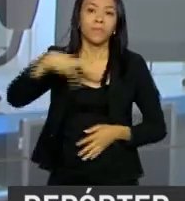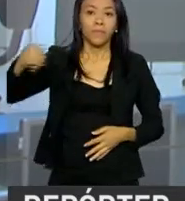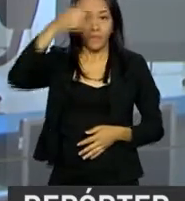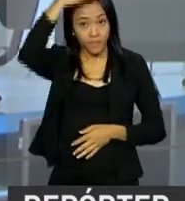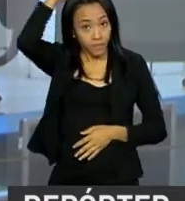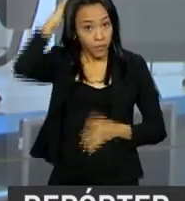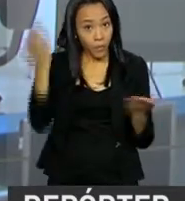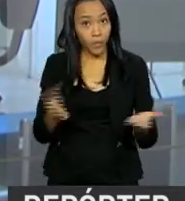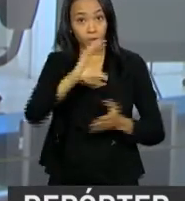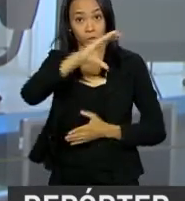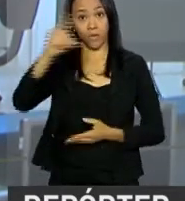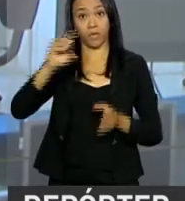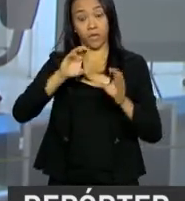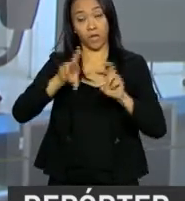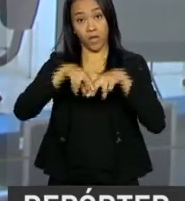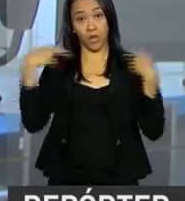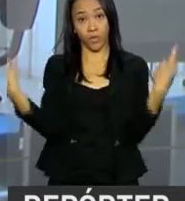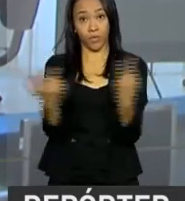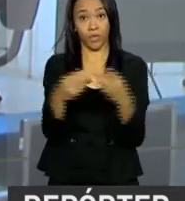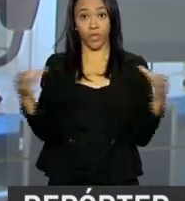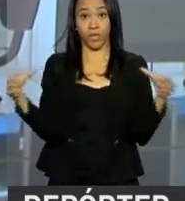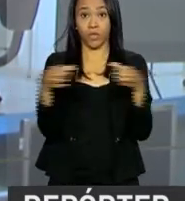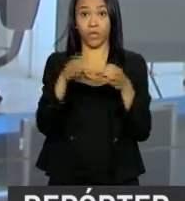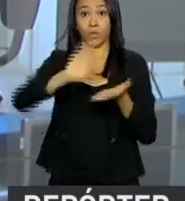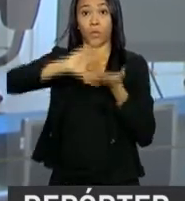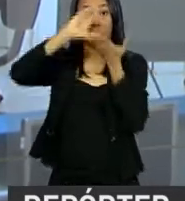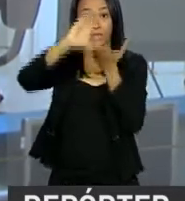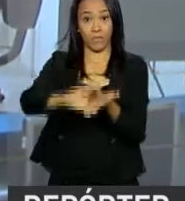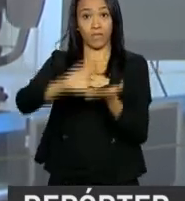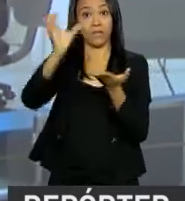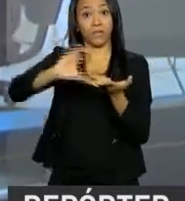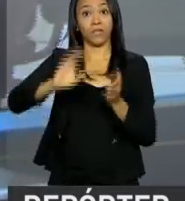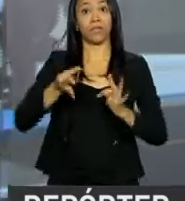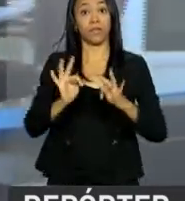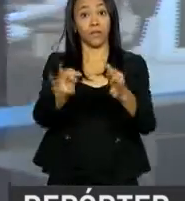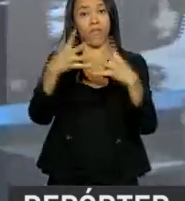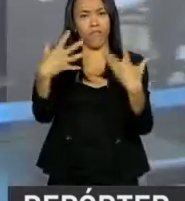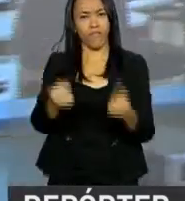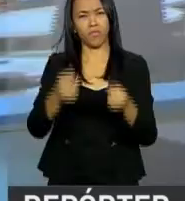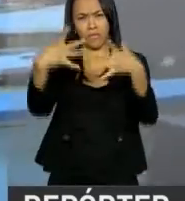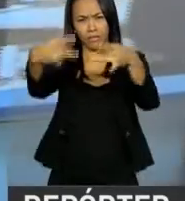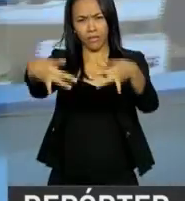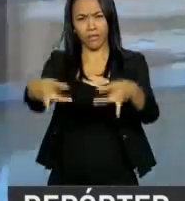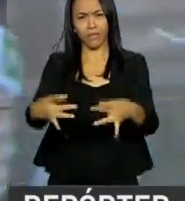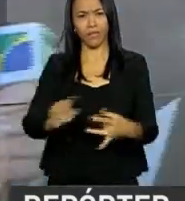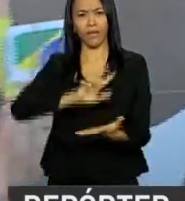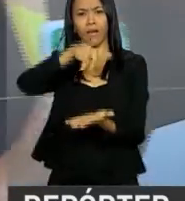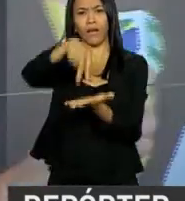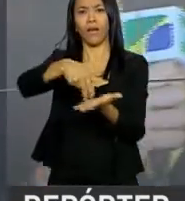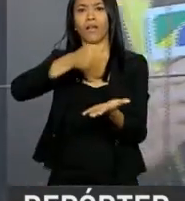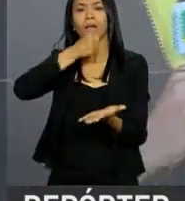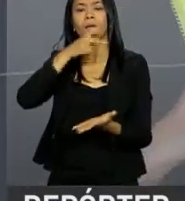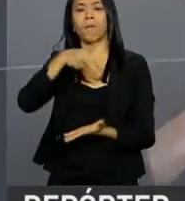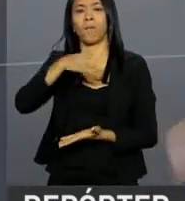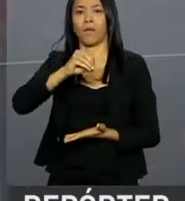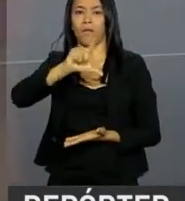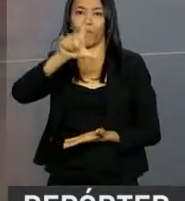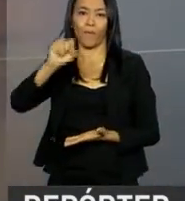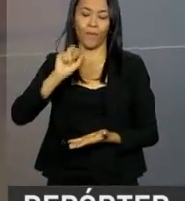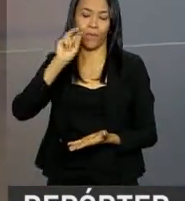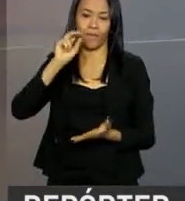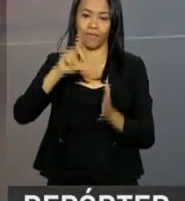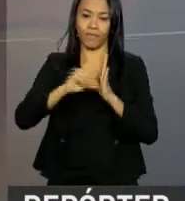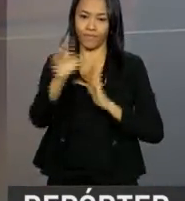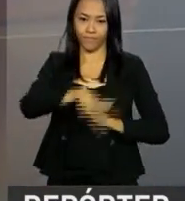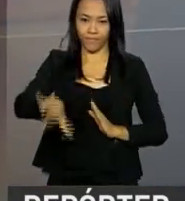reunião do conselho nacional de ciência e tecnologia vamos saber os detalhes com a repórter paula de hoje que instalar no palácio do